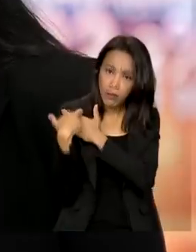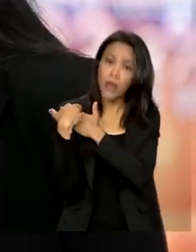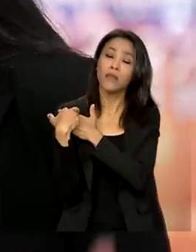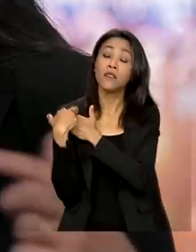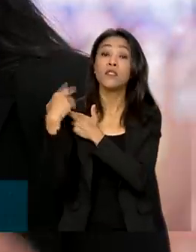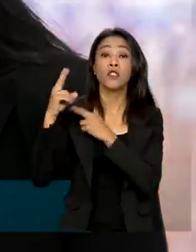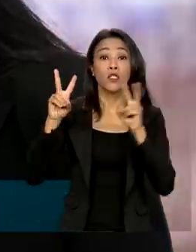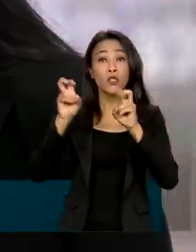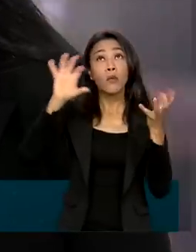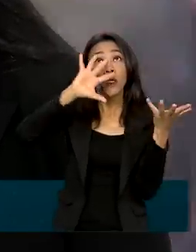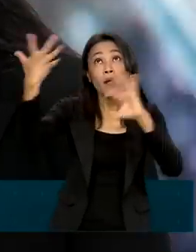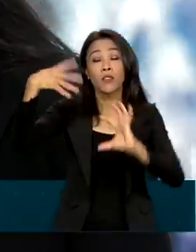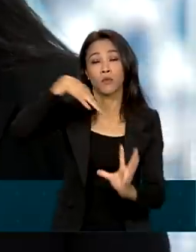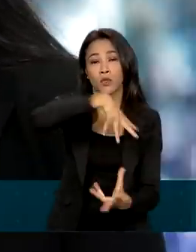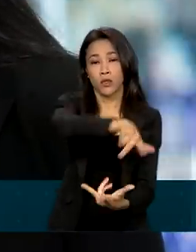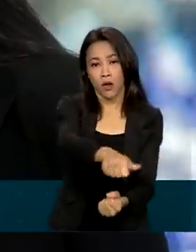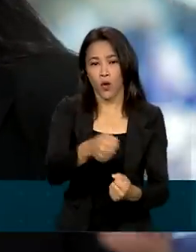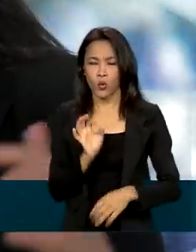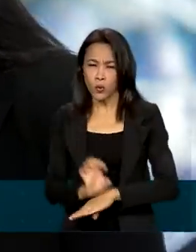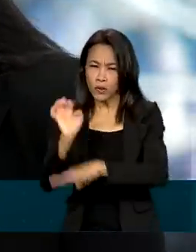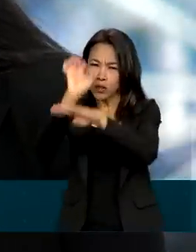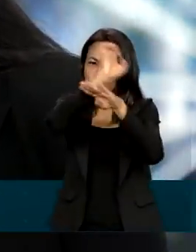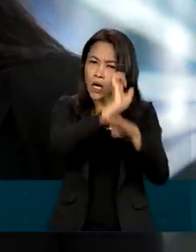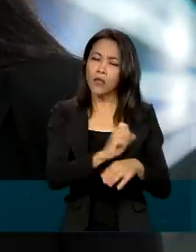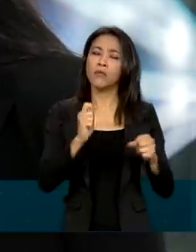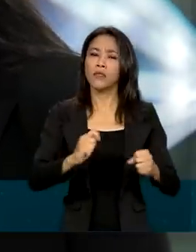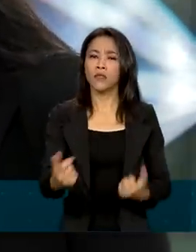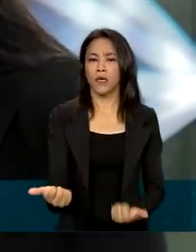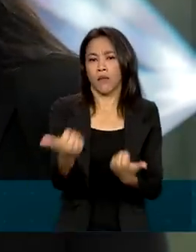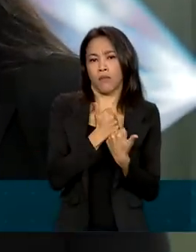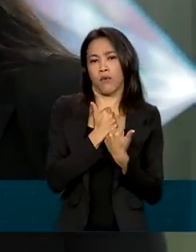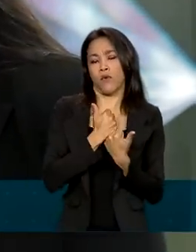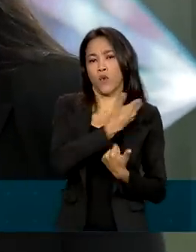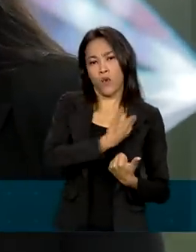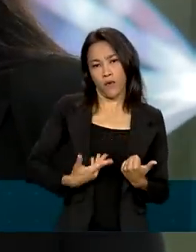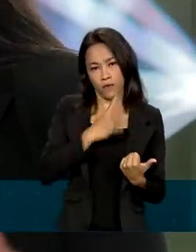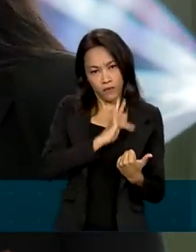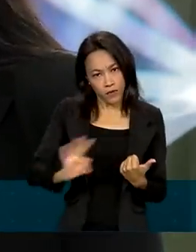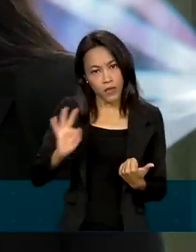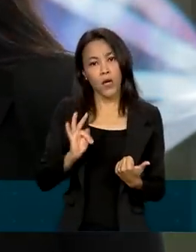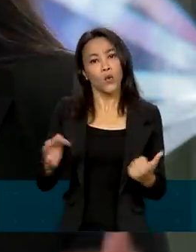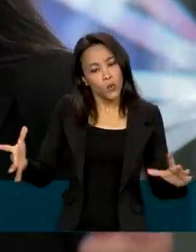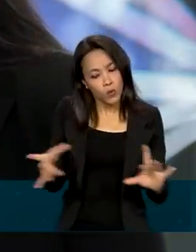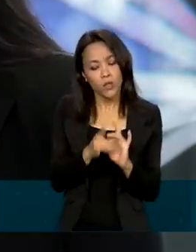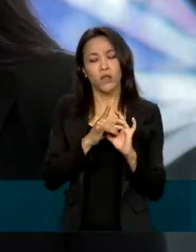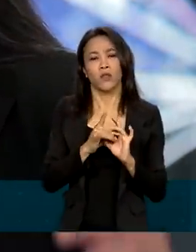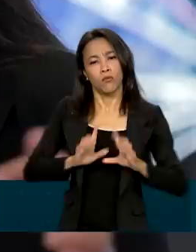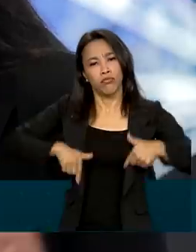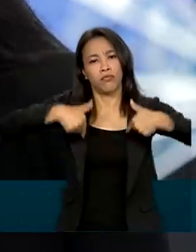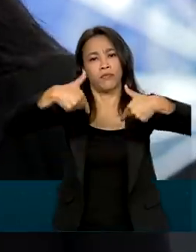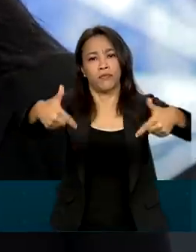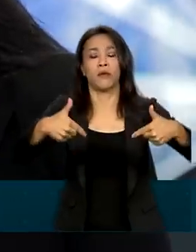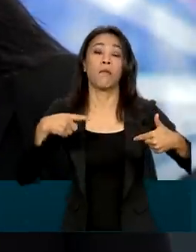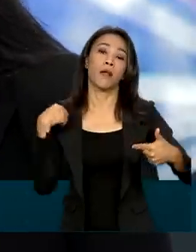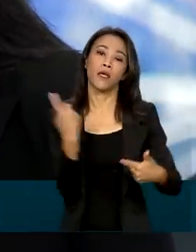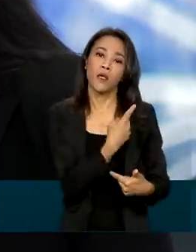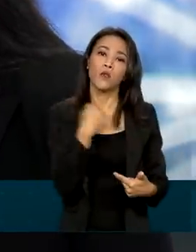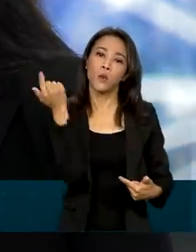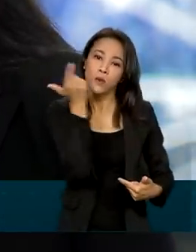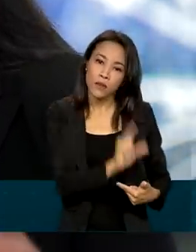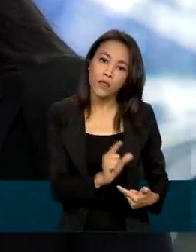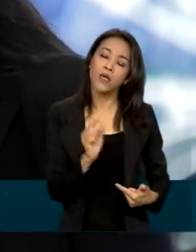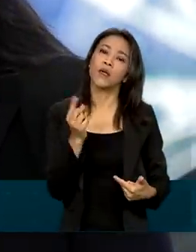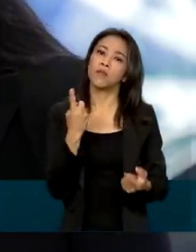Mundial os Estados precisam trabalhar junto com o governo federal e junto com os municípios para que a gente faça a diferença nos territórios